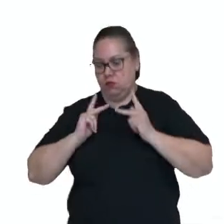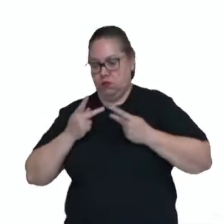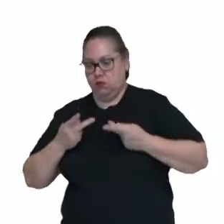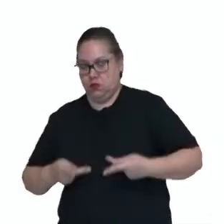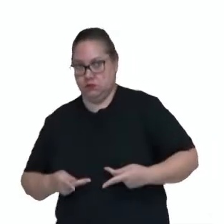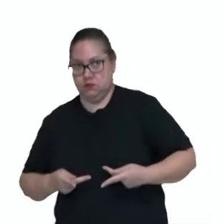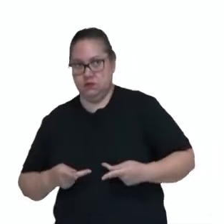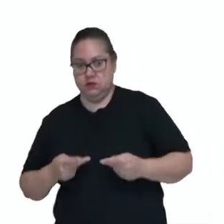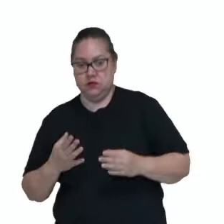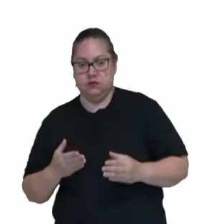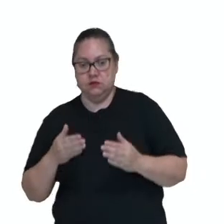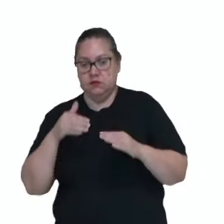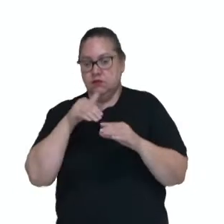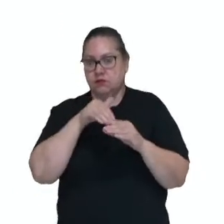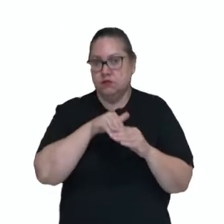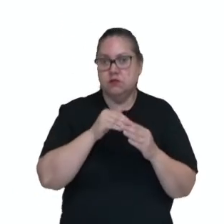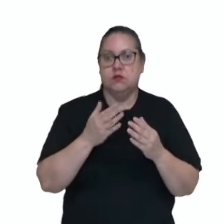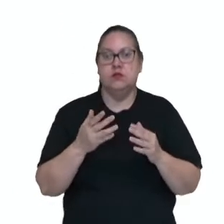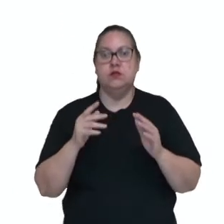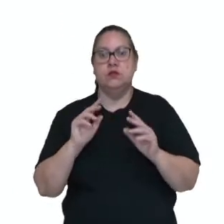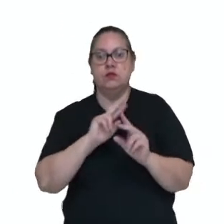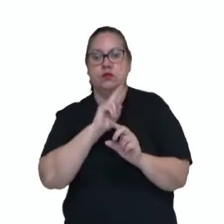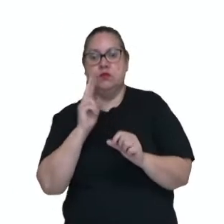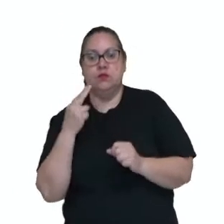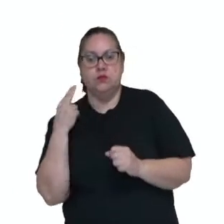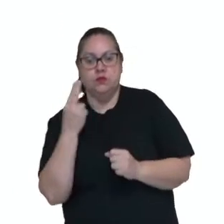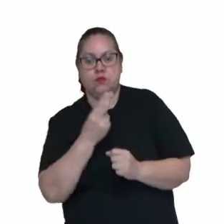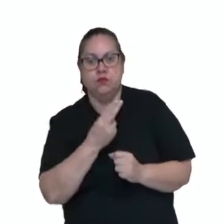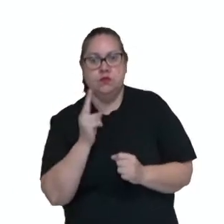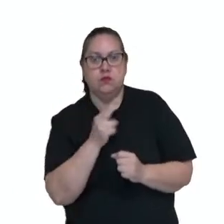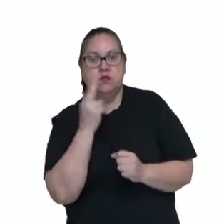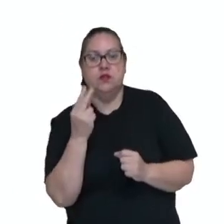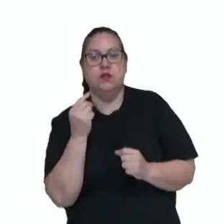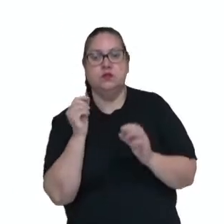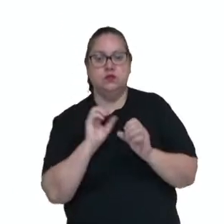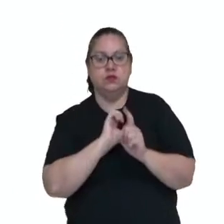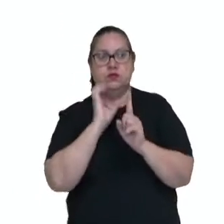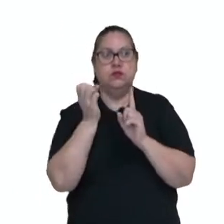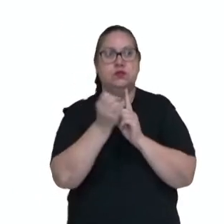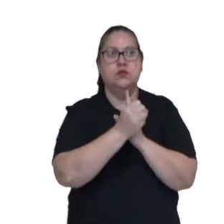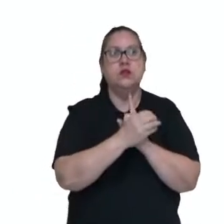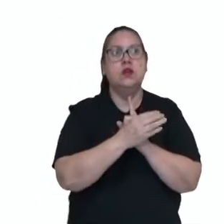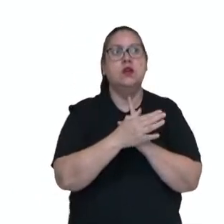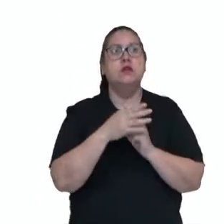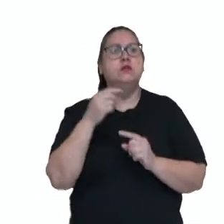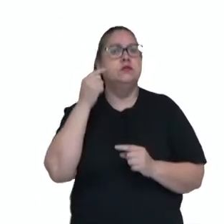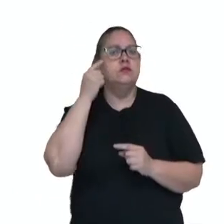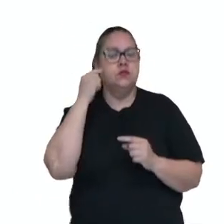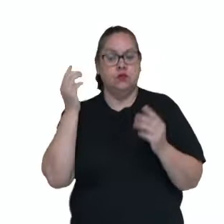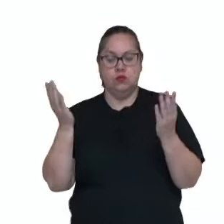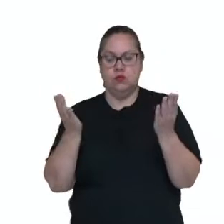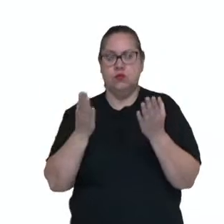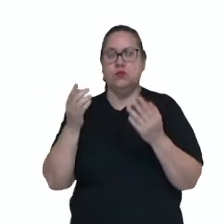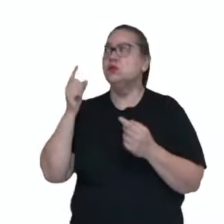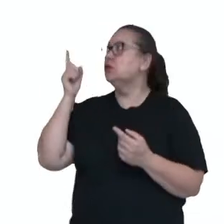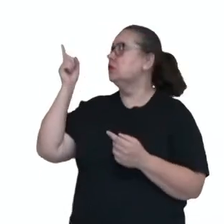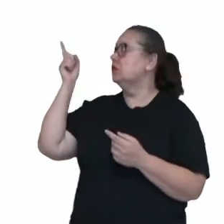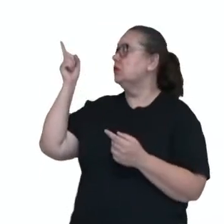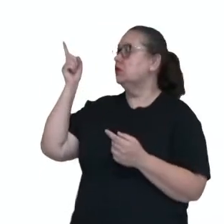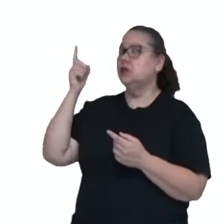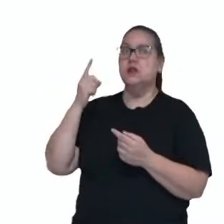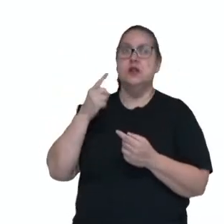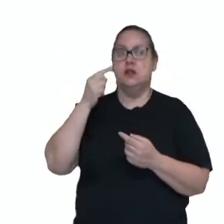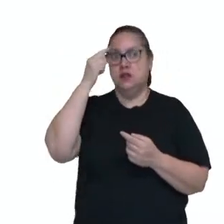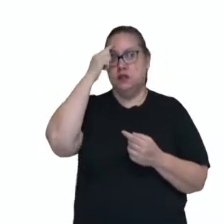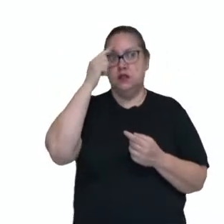que integram seu universo social. Agora vamos refletir. Isso atualmente. Imagine então em 1500, os